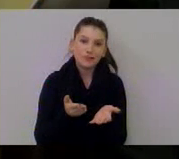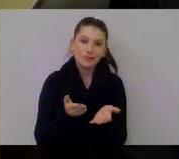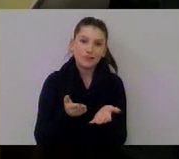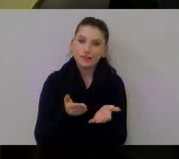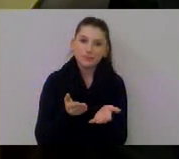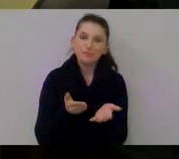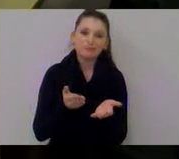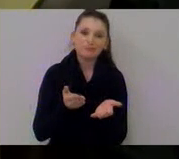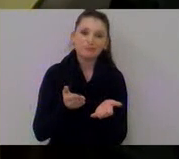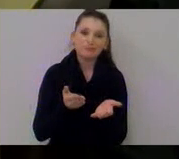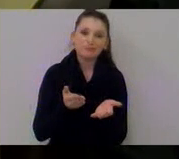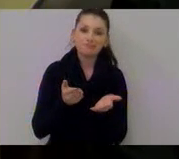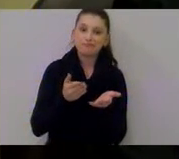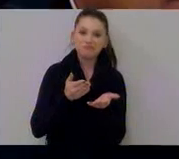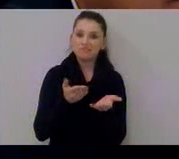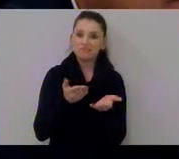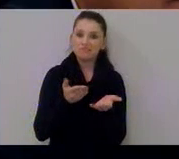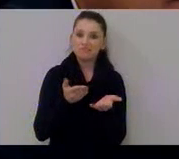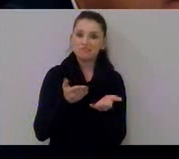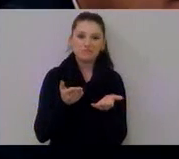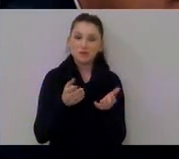mãe.